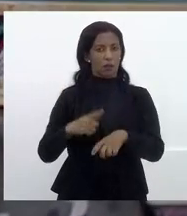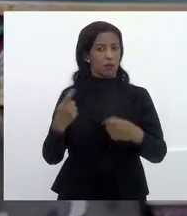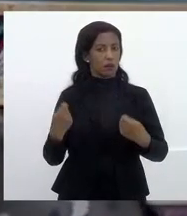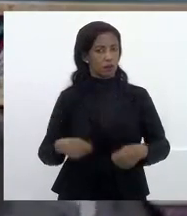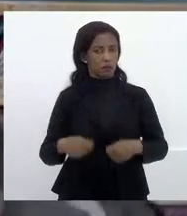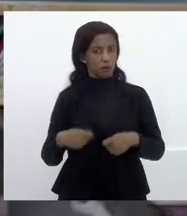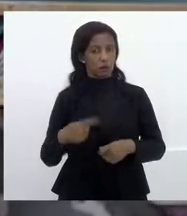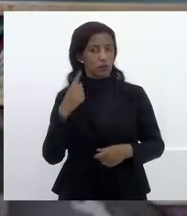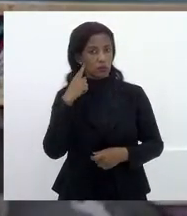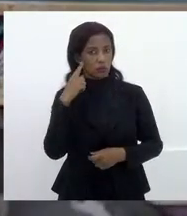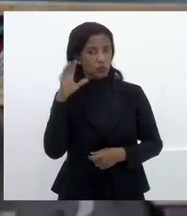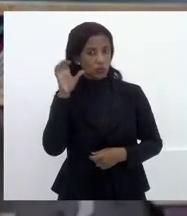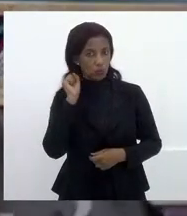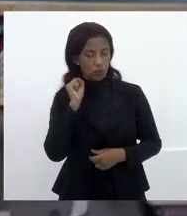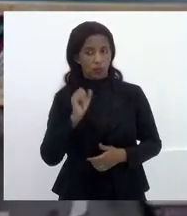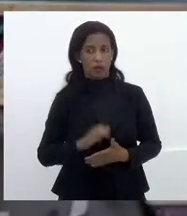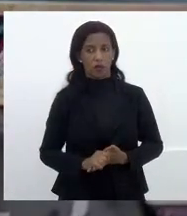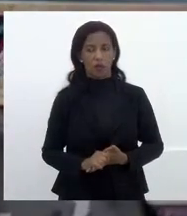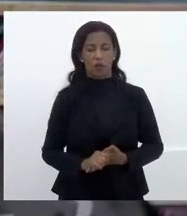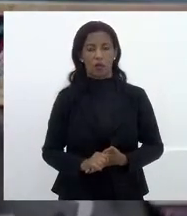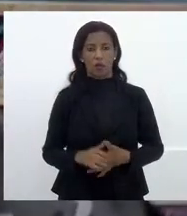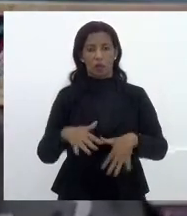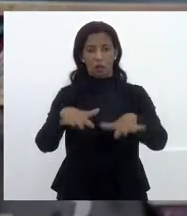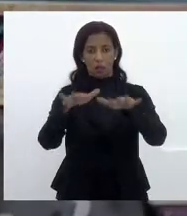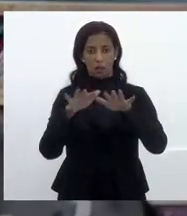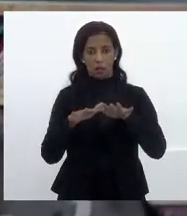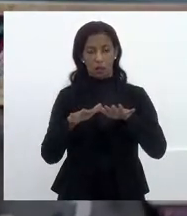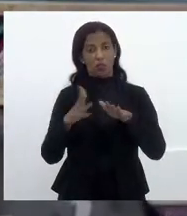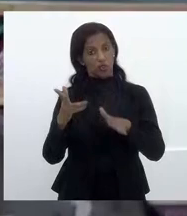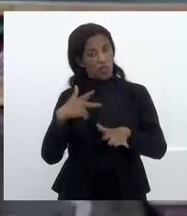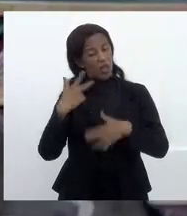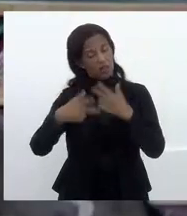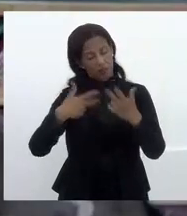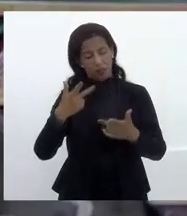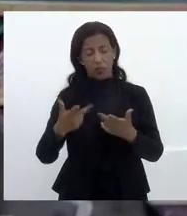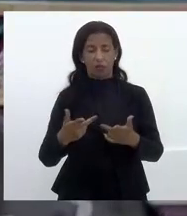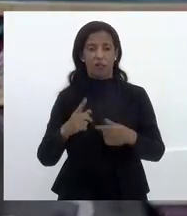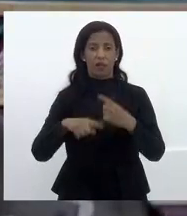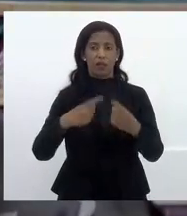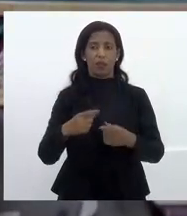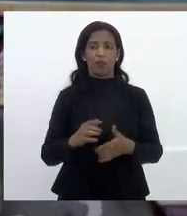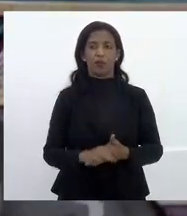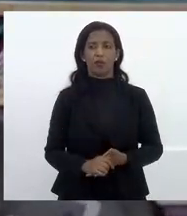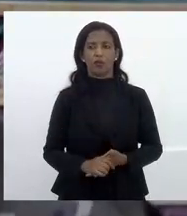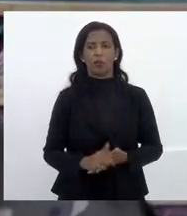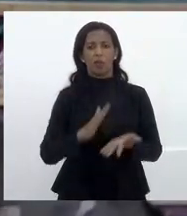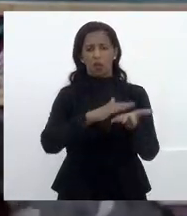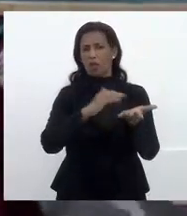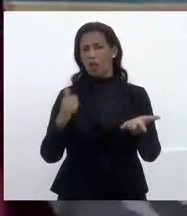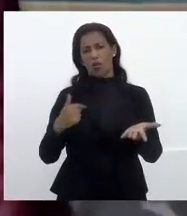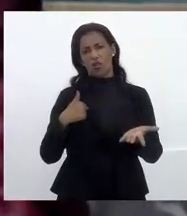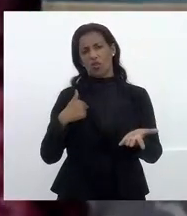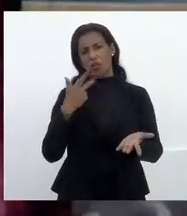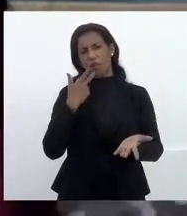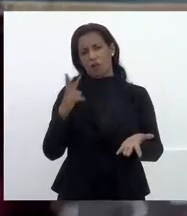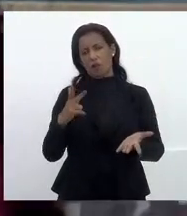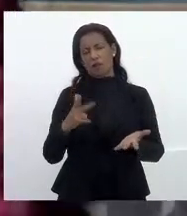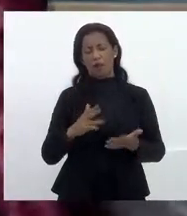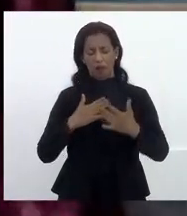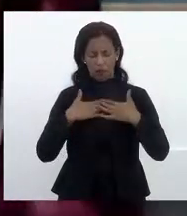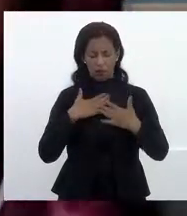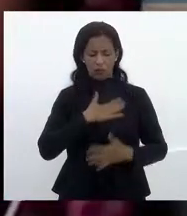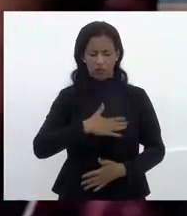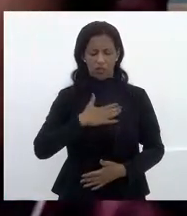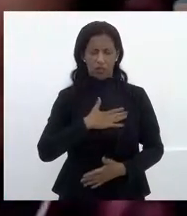de de ouvirmos né a audiência já que teremos fala após apresentação eu retiro a minha inscrição me sinto